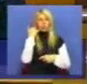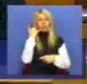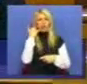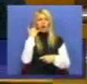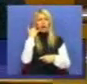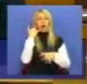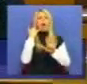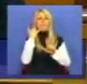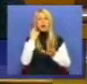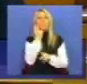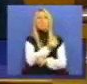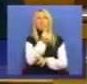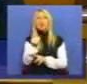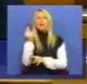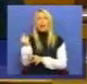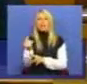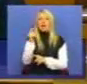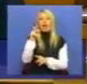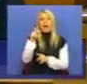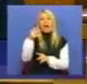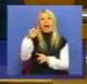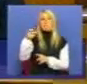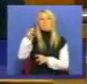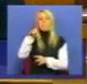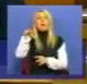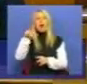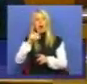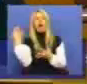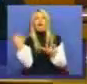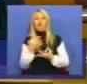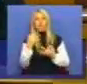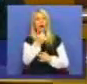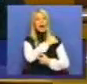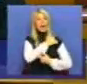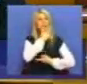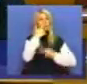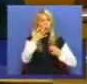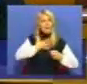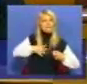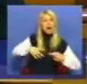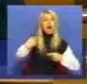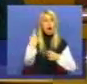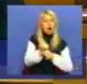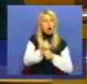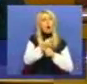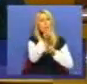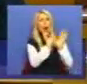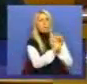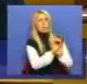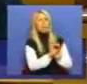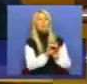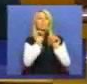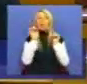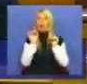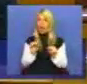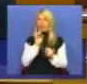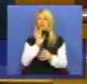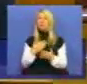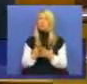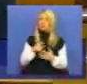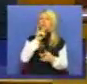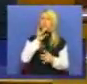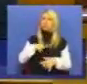demais, mas por cada aparelho que de facto seja instalado na casa de um cliente. Aí virá a prosperidade. Pode ganhar